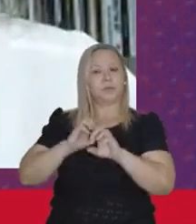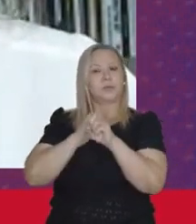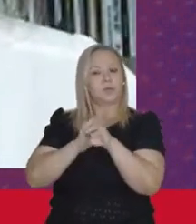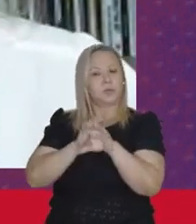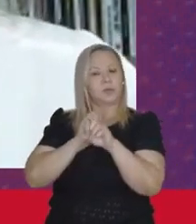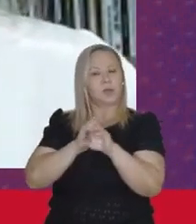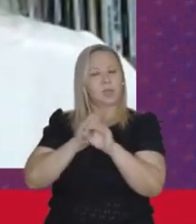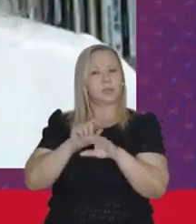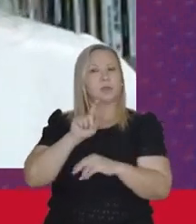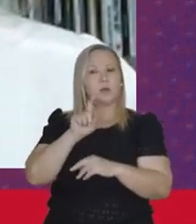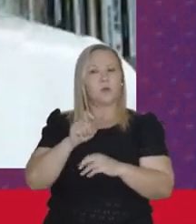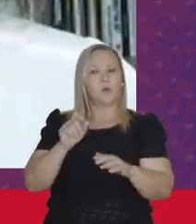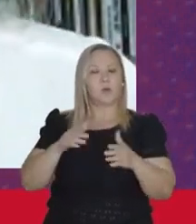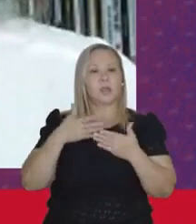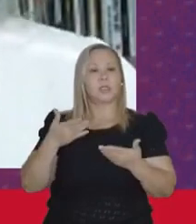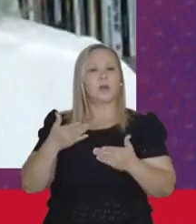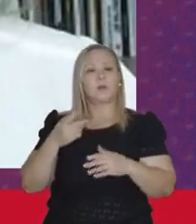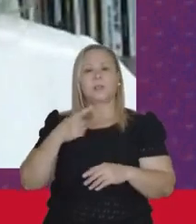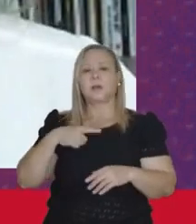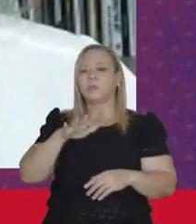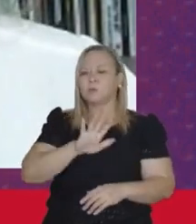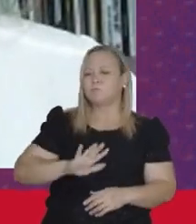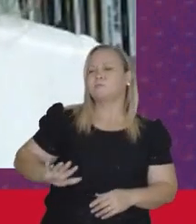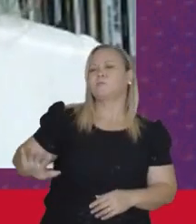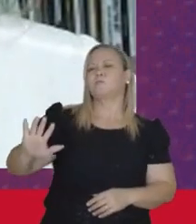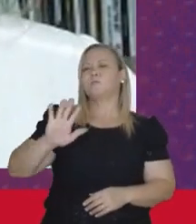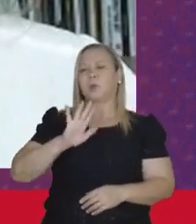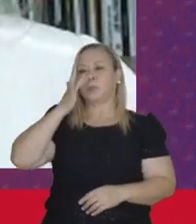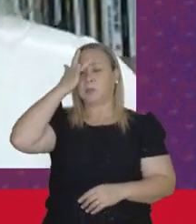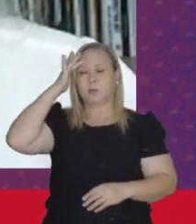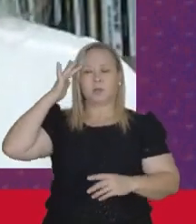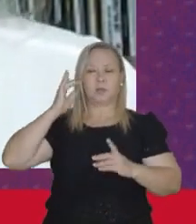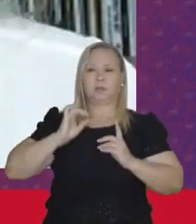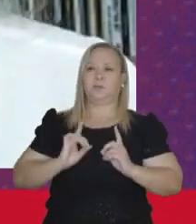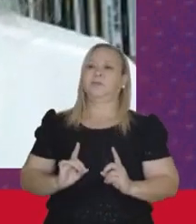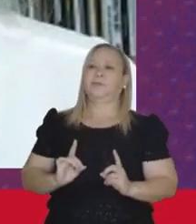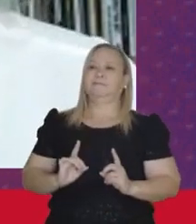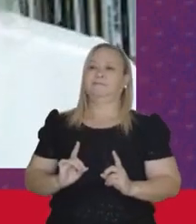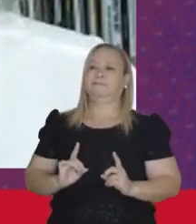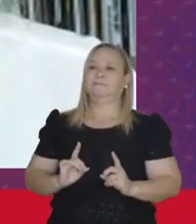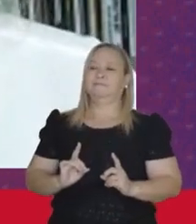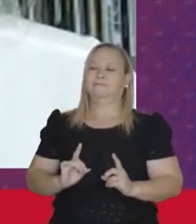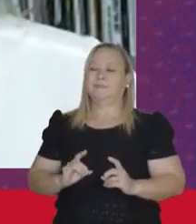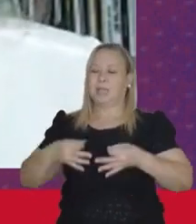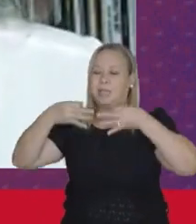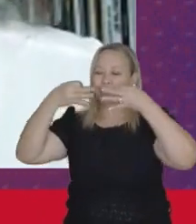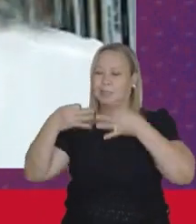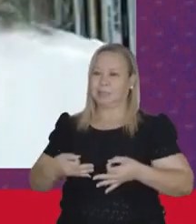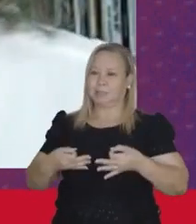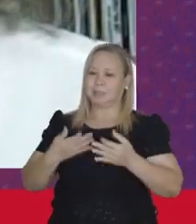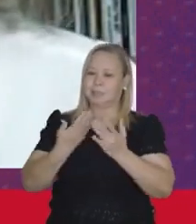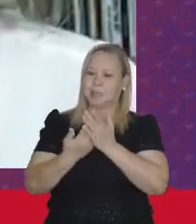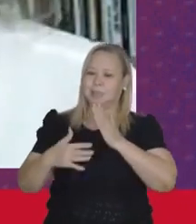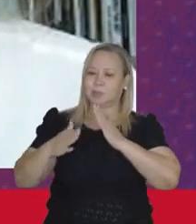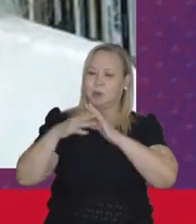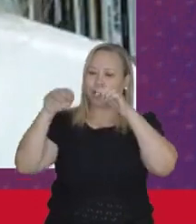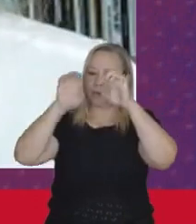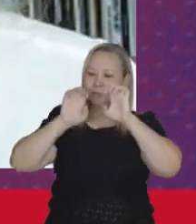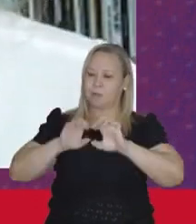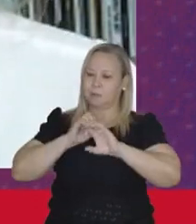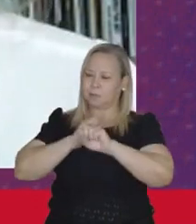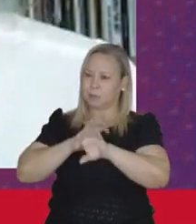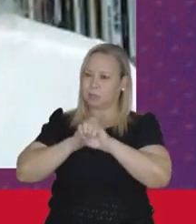ela então vai ser para todas as pessoas com deficiência e cabe à escola, aos sistemas de